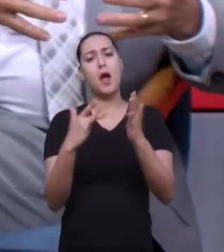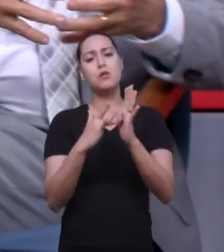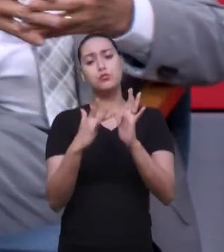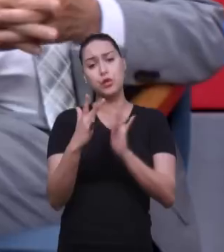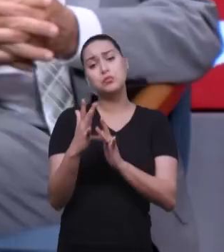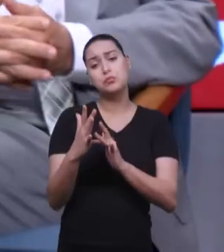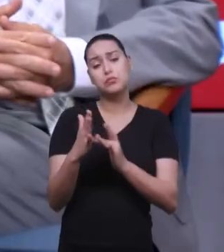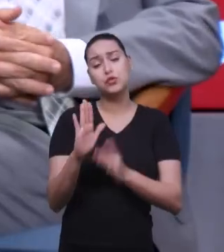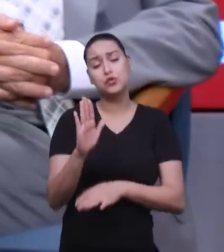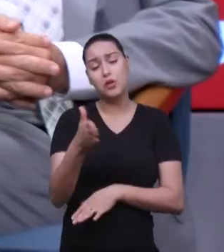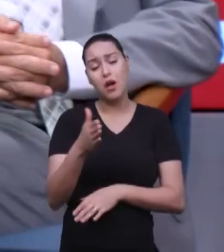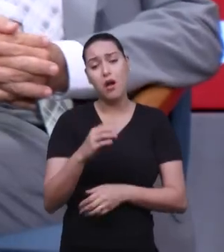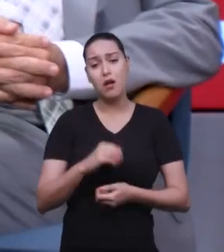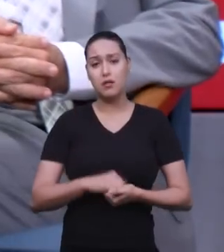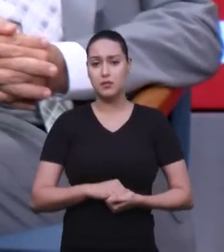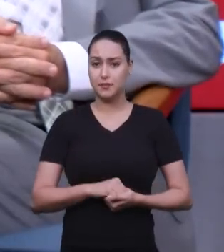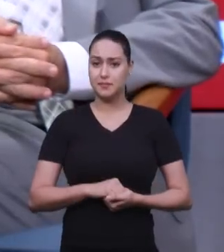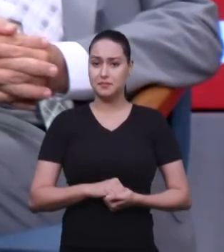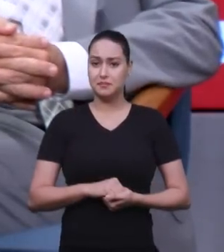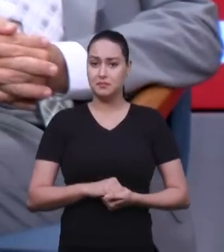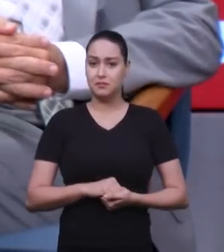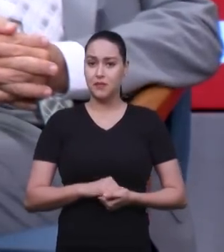conversado algumas vezes com Jesus.